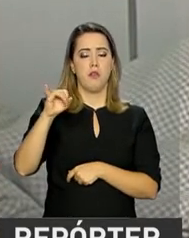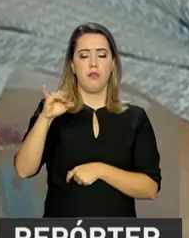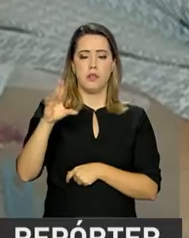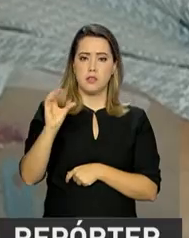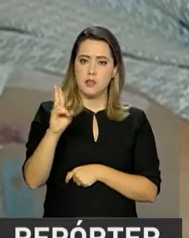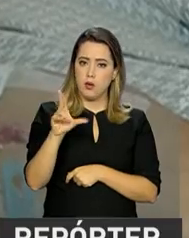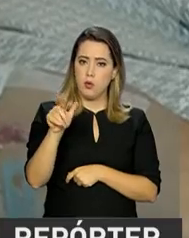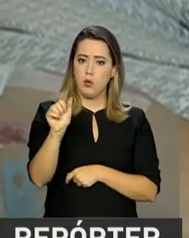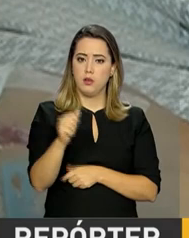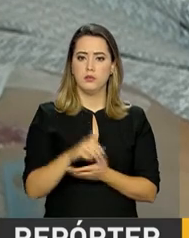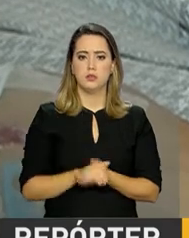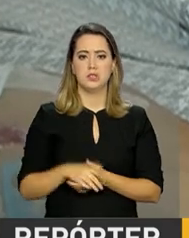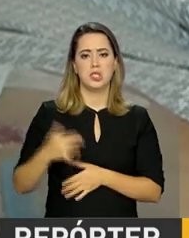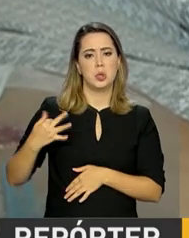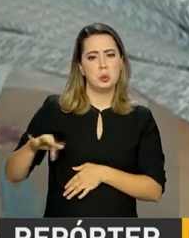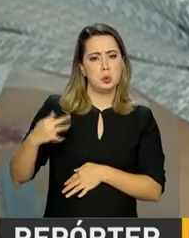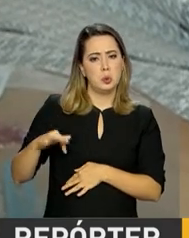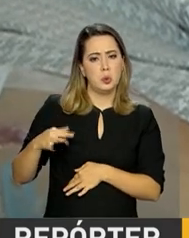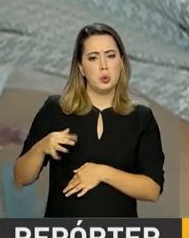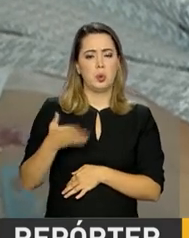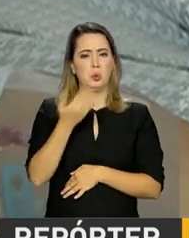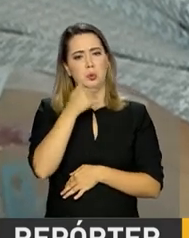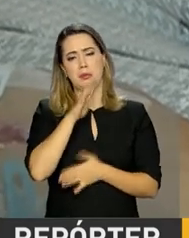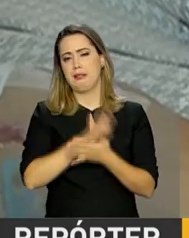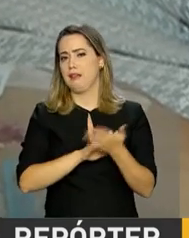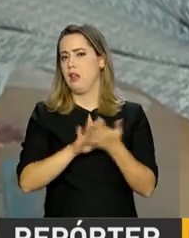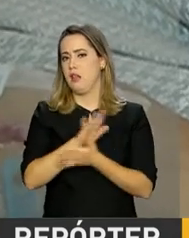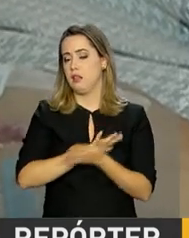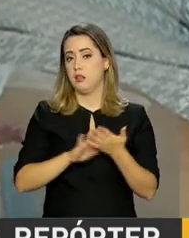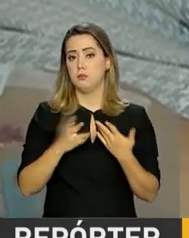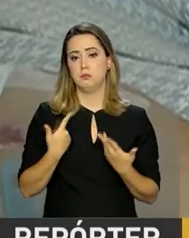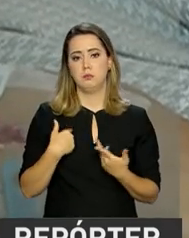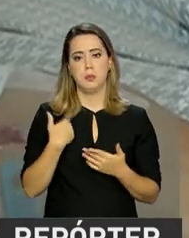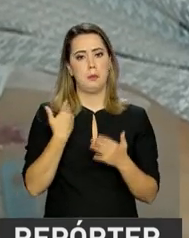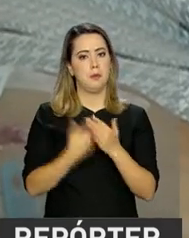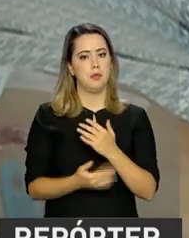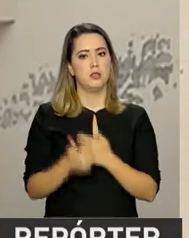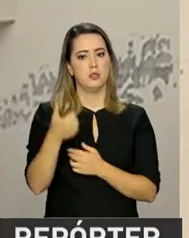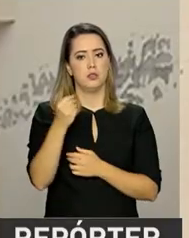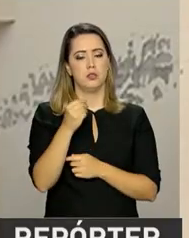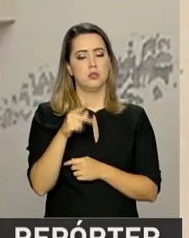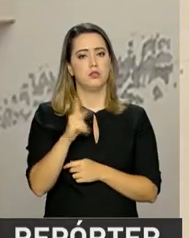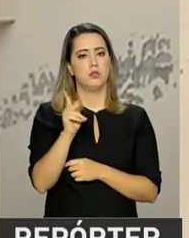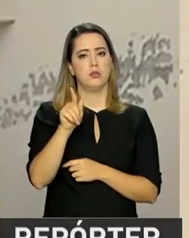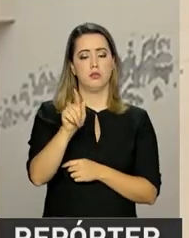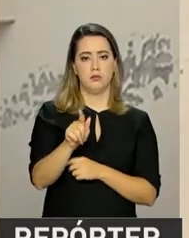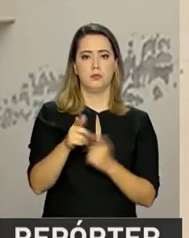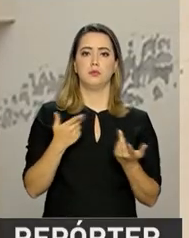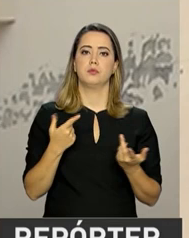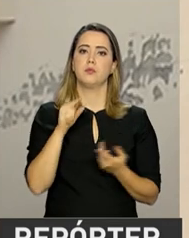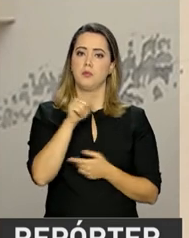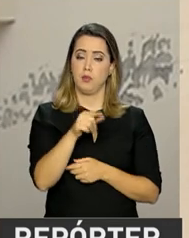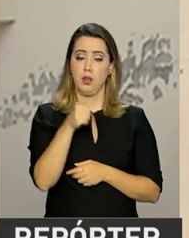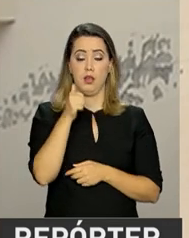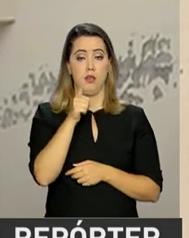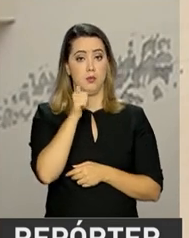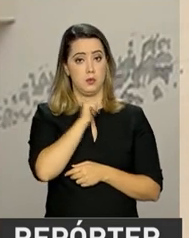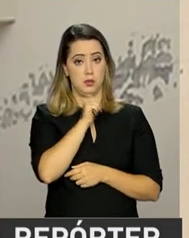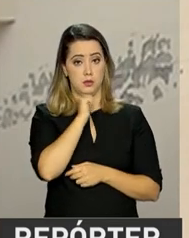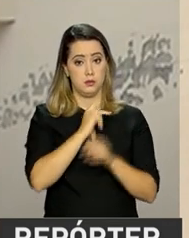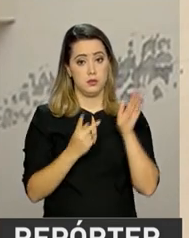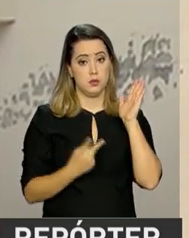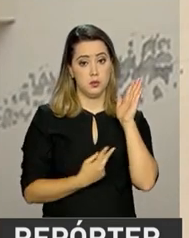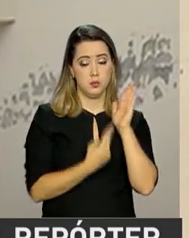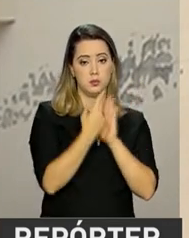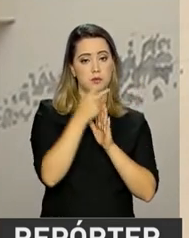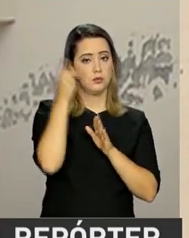momentos. Sentindo dor, não conseguia comer nada, aí perdi 10 quilos. A dona de casa vai ser operada em um hospital público